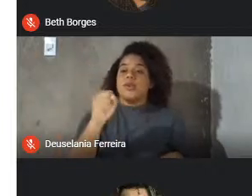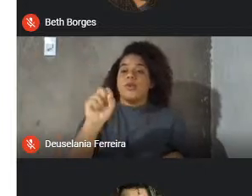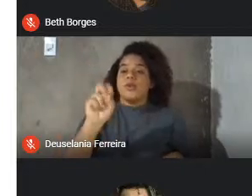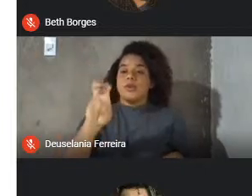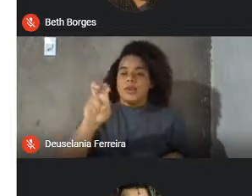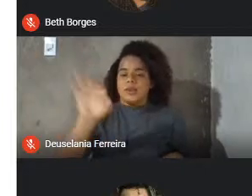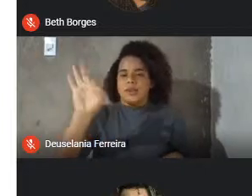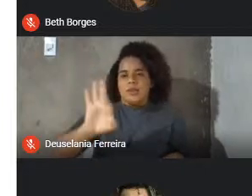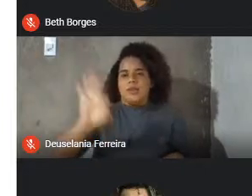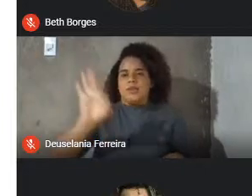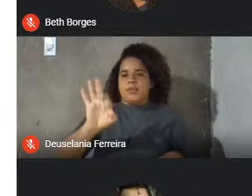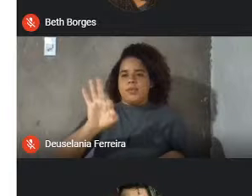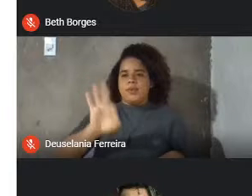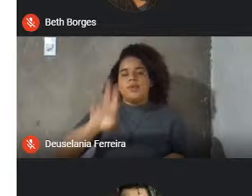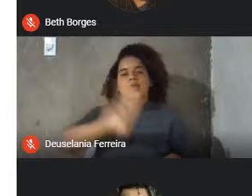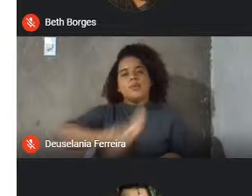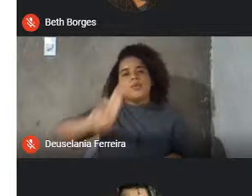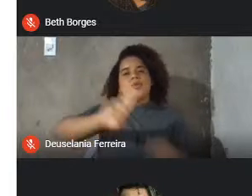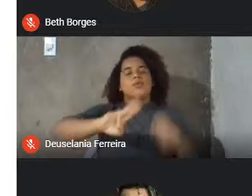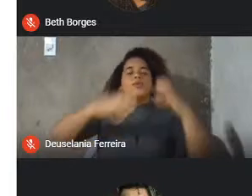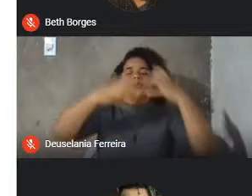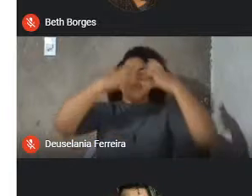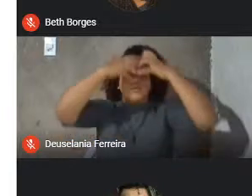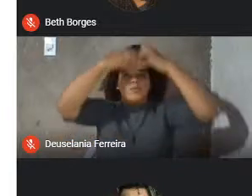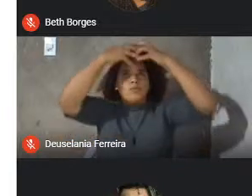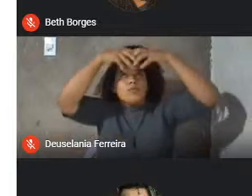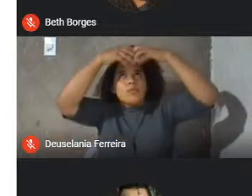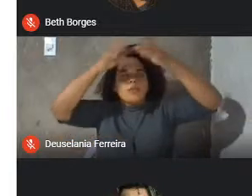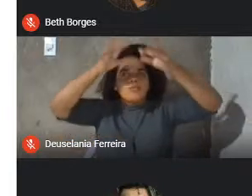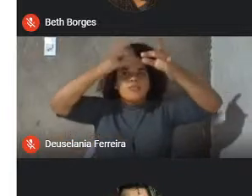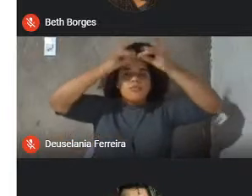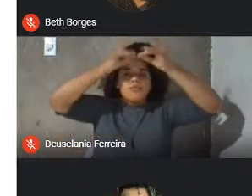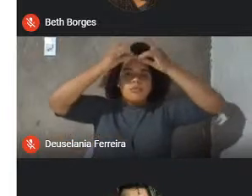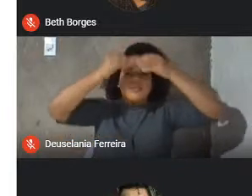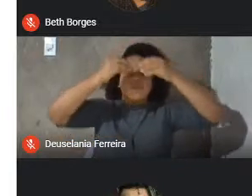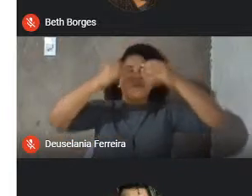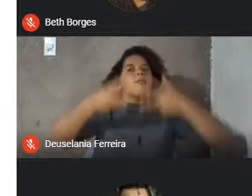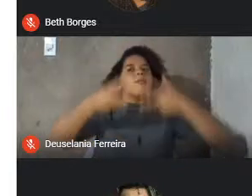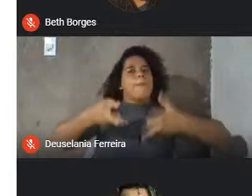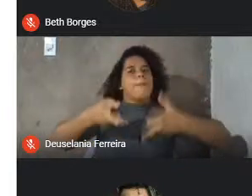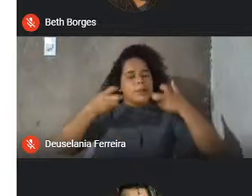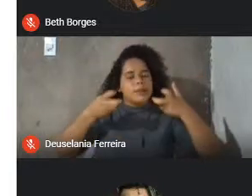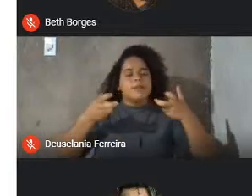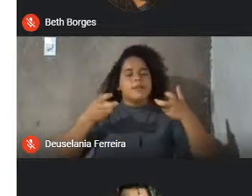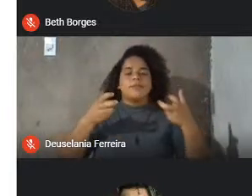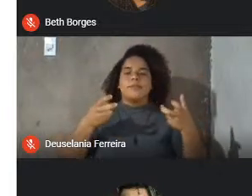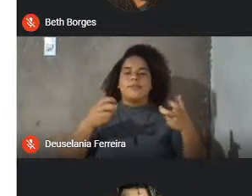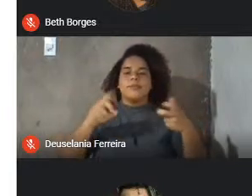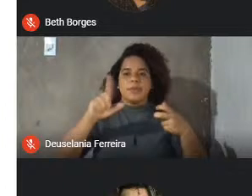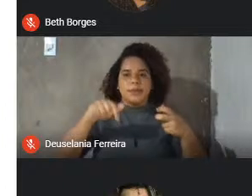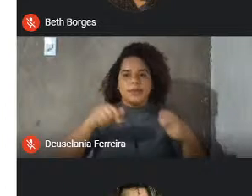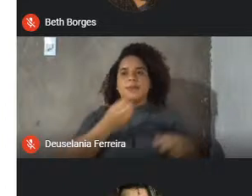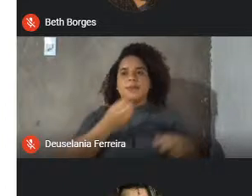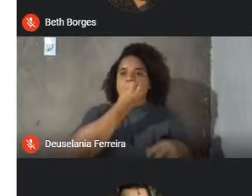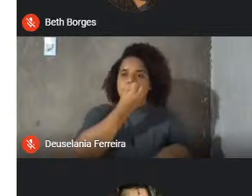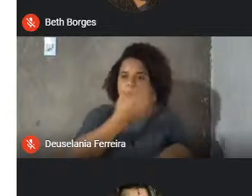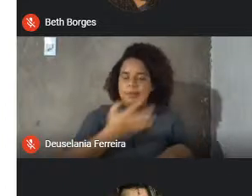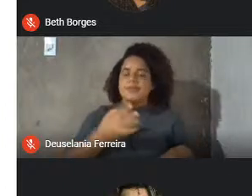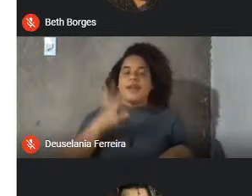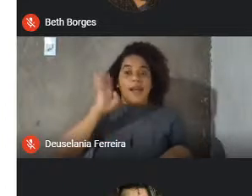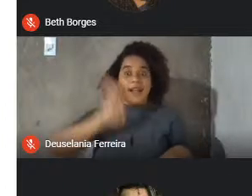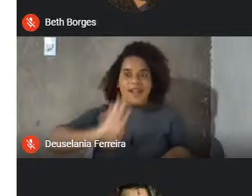85% da utilização da nossa consciência. Olha como é muito massa isso, muito bacana.